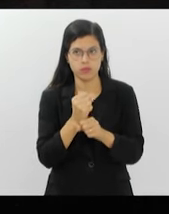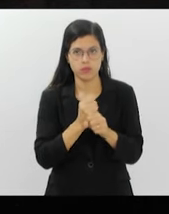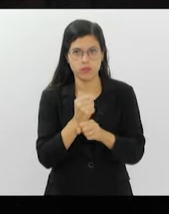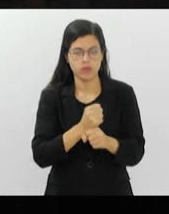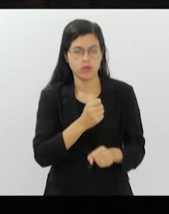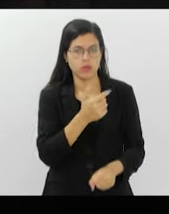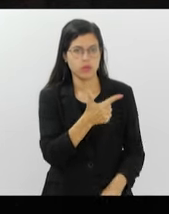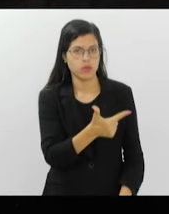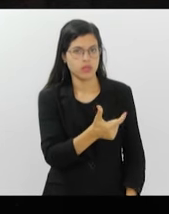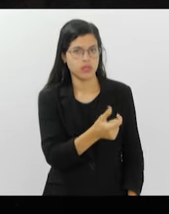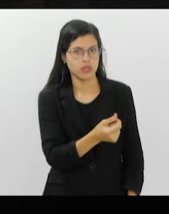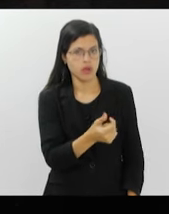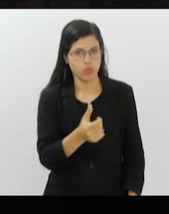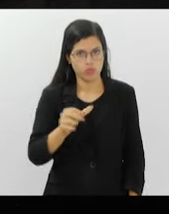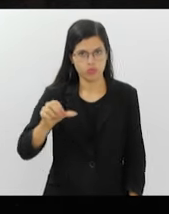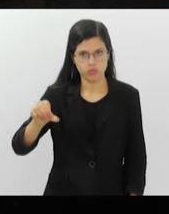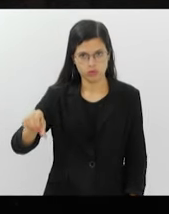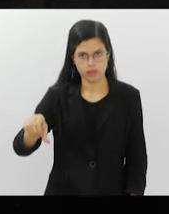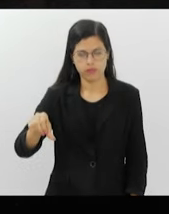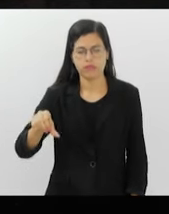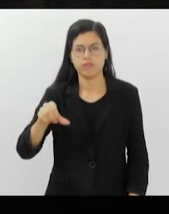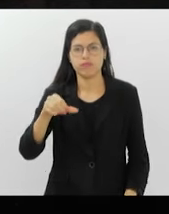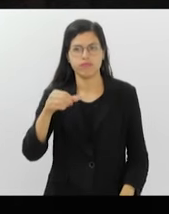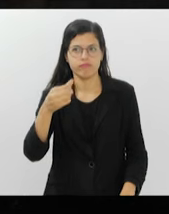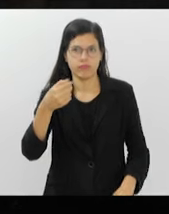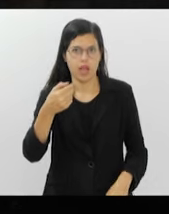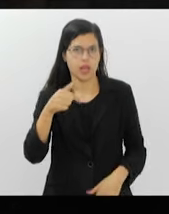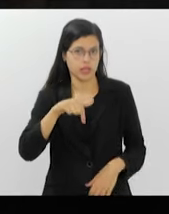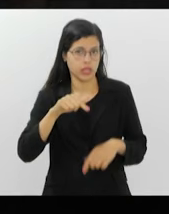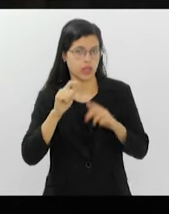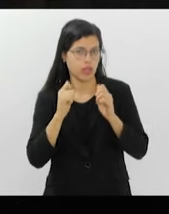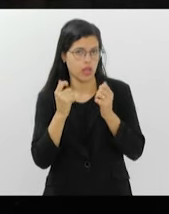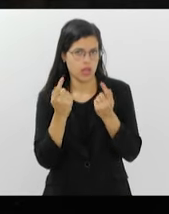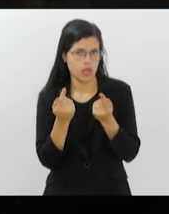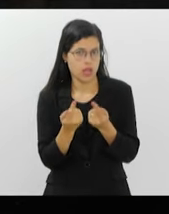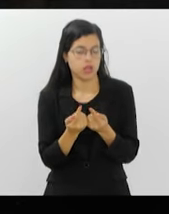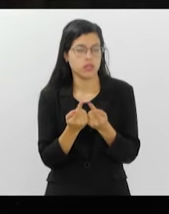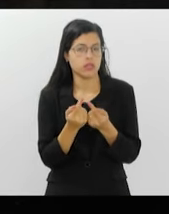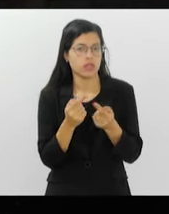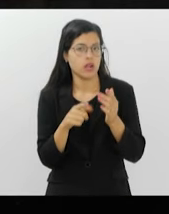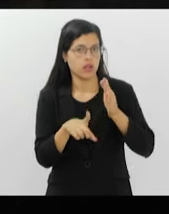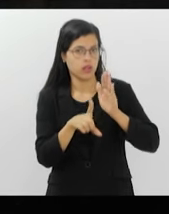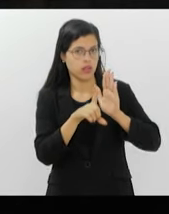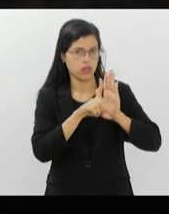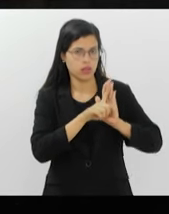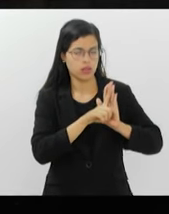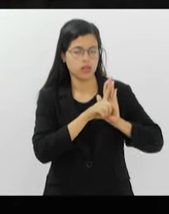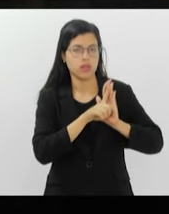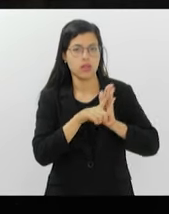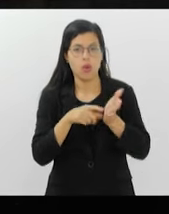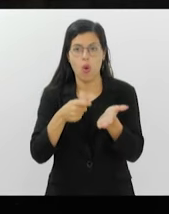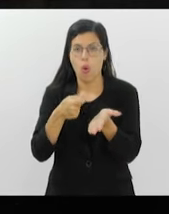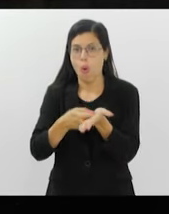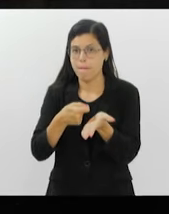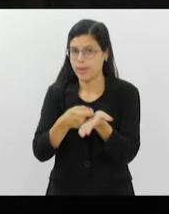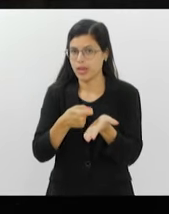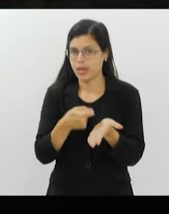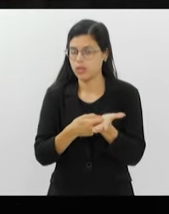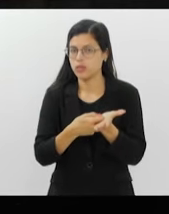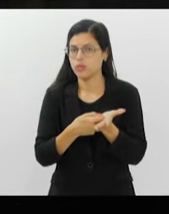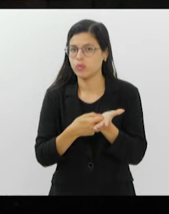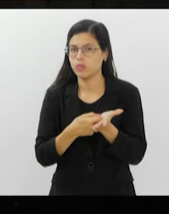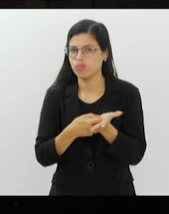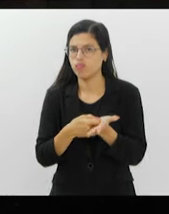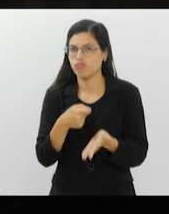2019 nesta casa professor josar uma lei obrigando